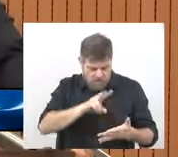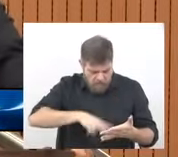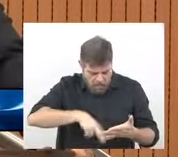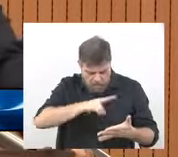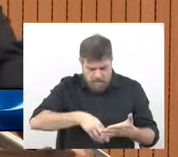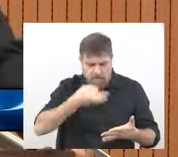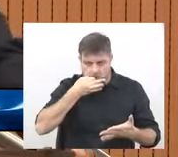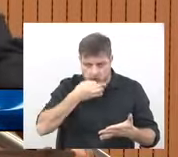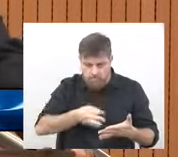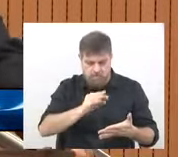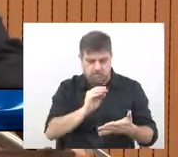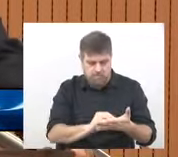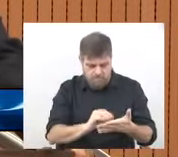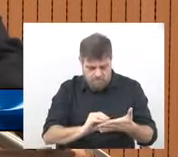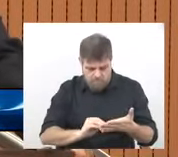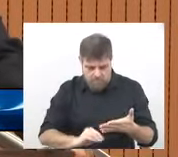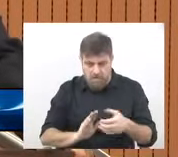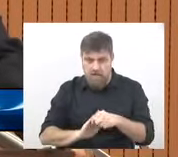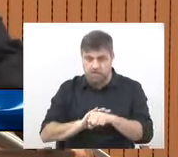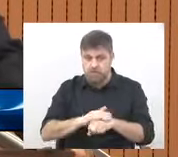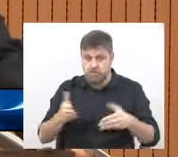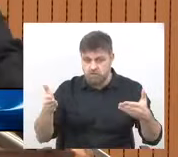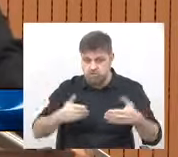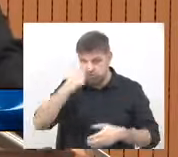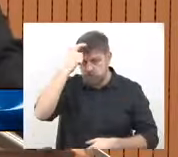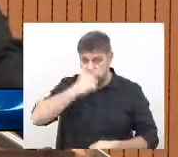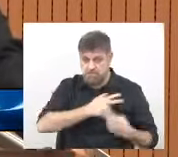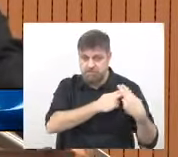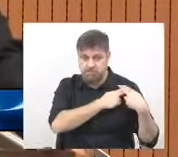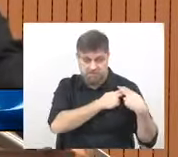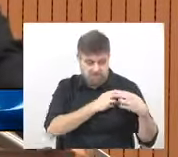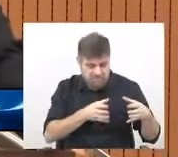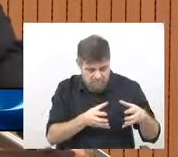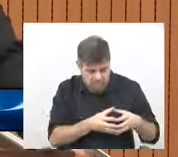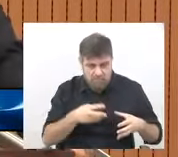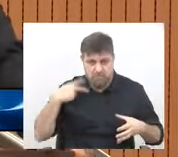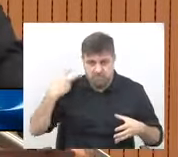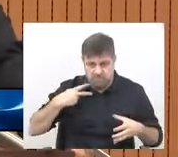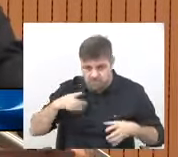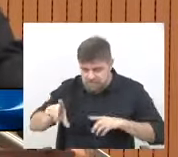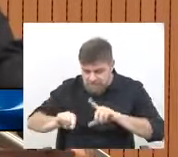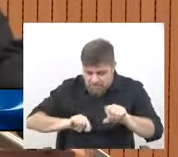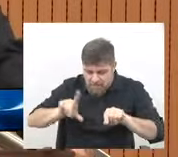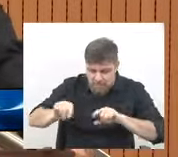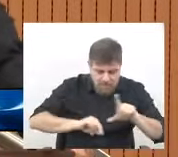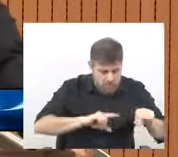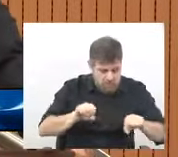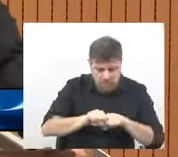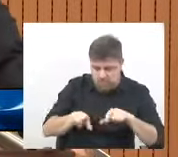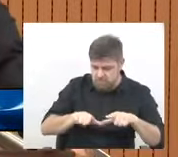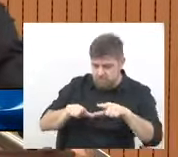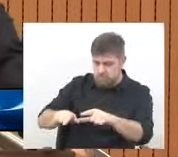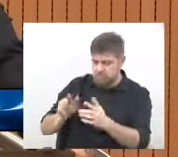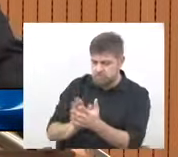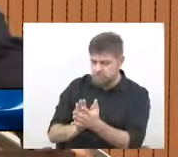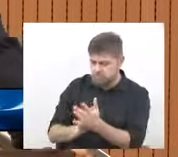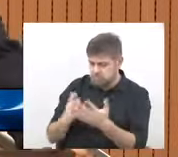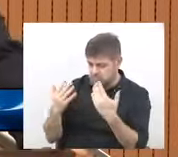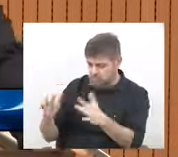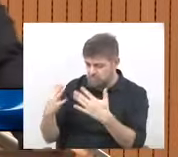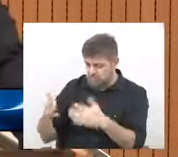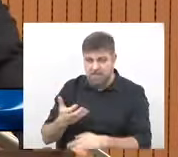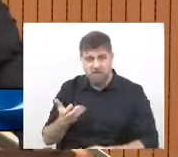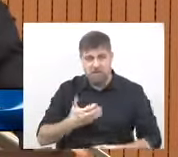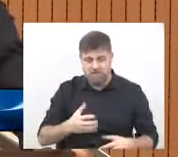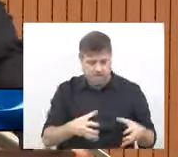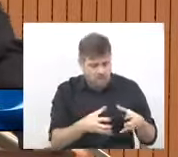noite, publicamente, como presidente da Comissão Especial de Honraria, agradecer a todos os membros da